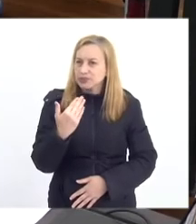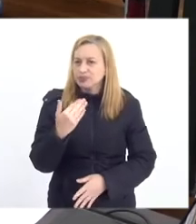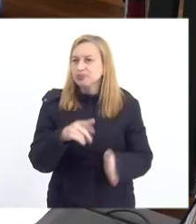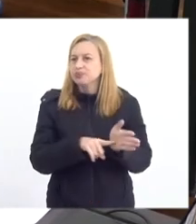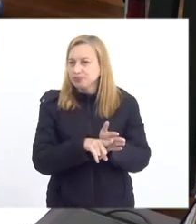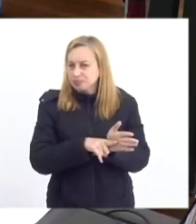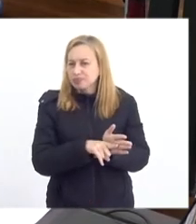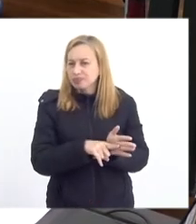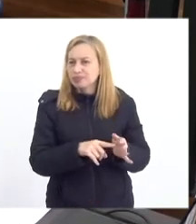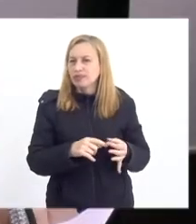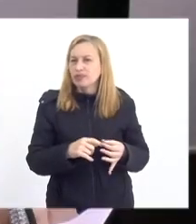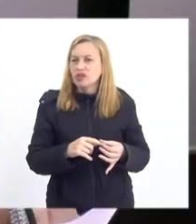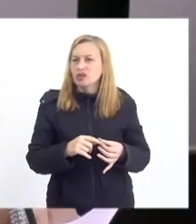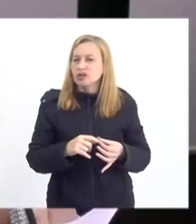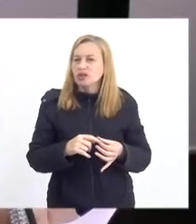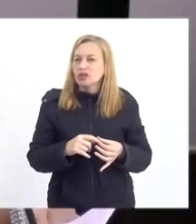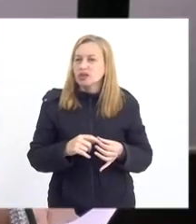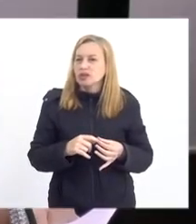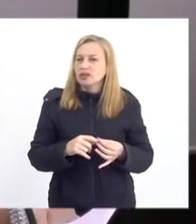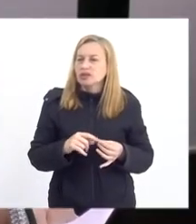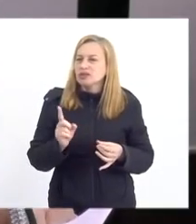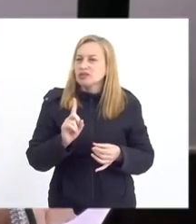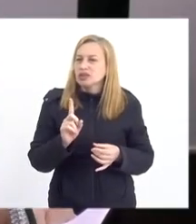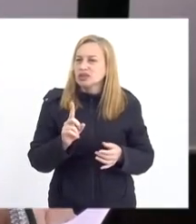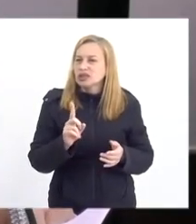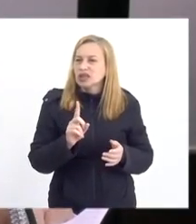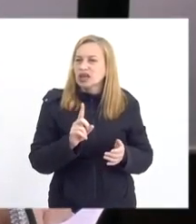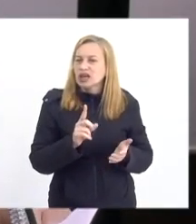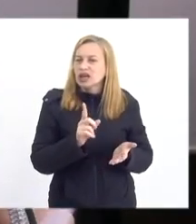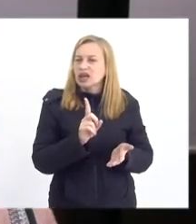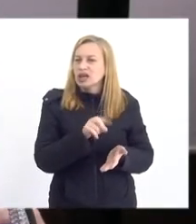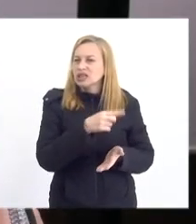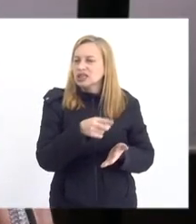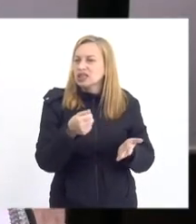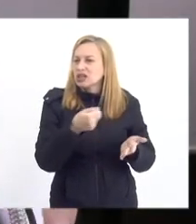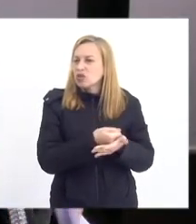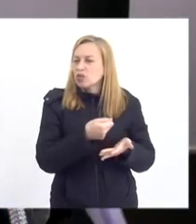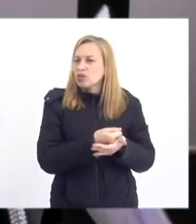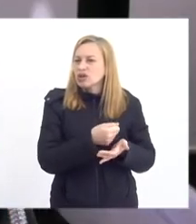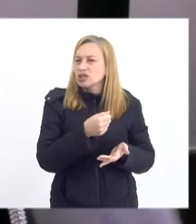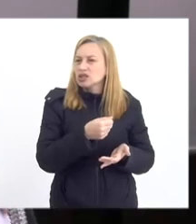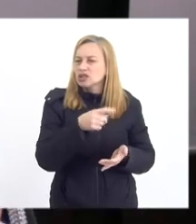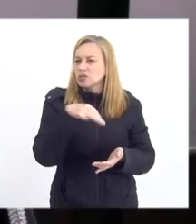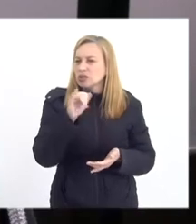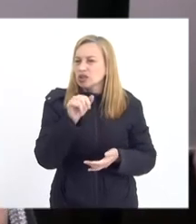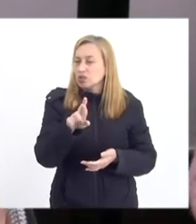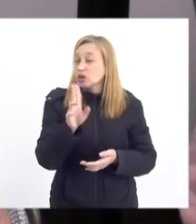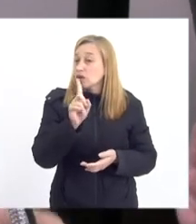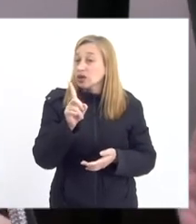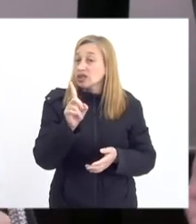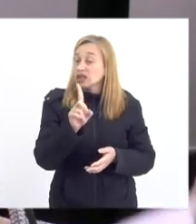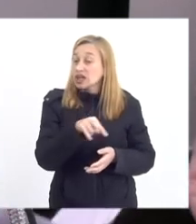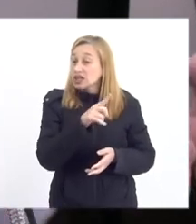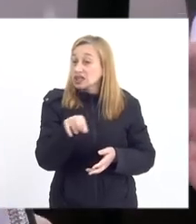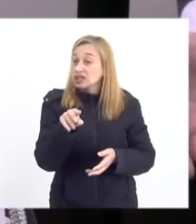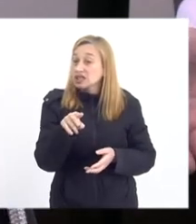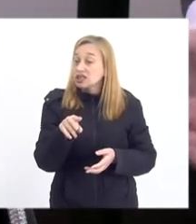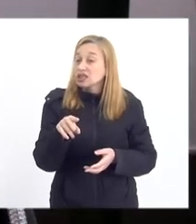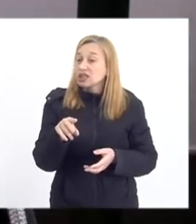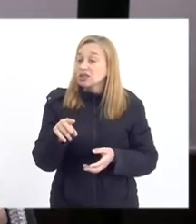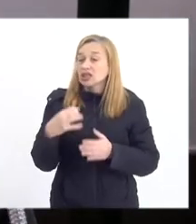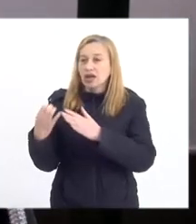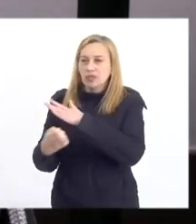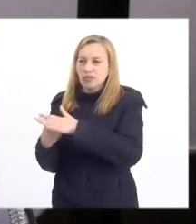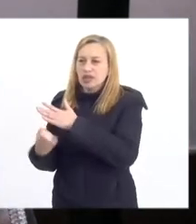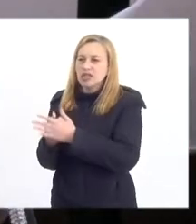Eu já pedi. Pediu vista, deputado Luiz. Mas ele não está vedando a cobrança por medidores, que ele está vedando que a concessionária